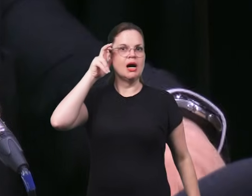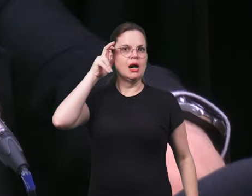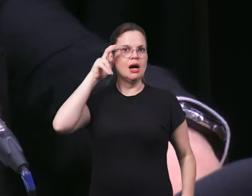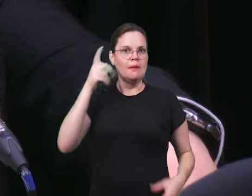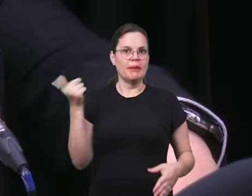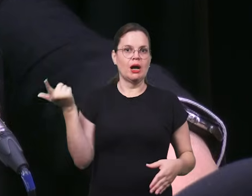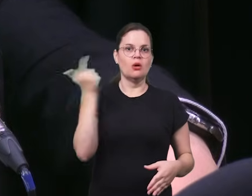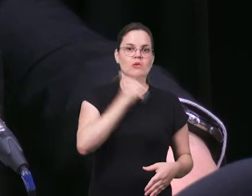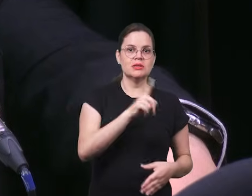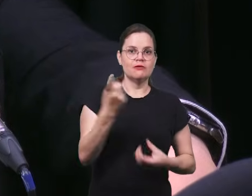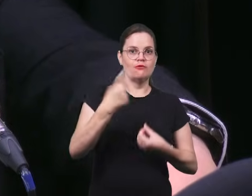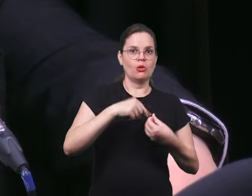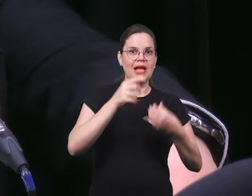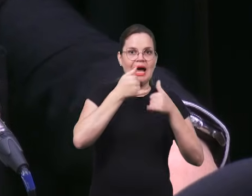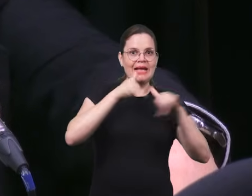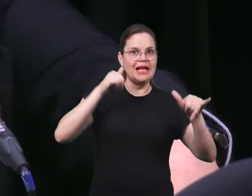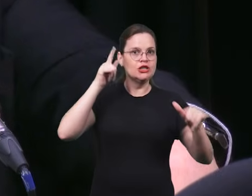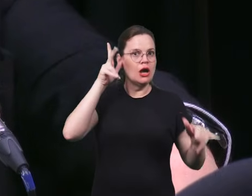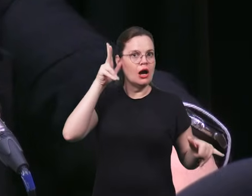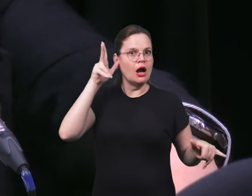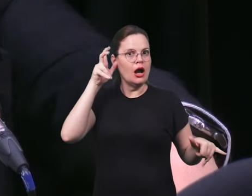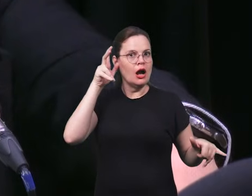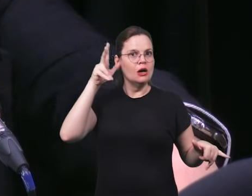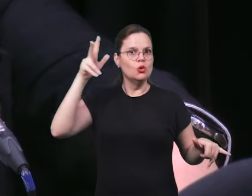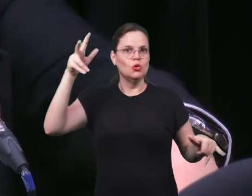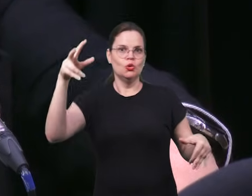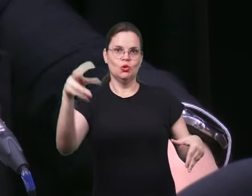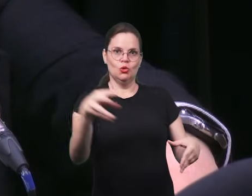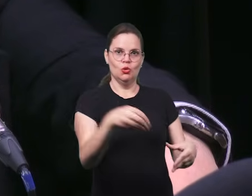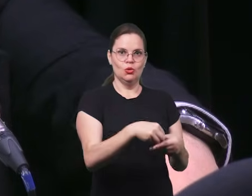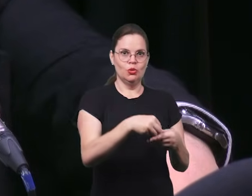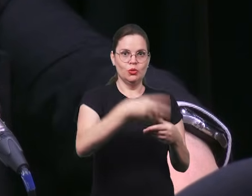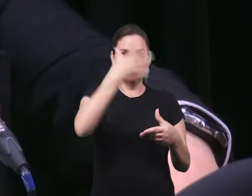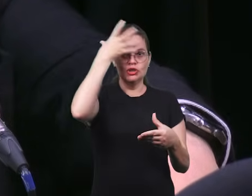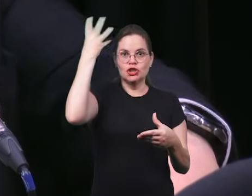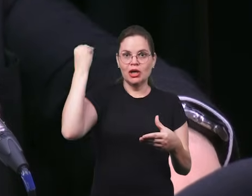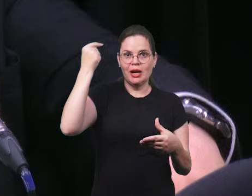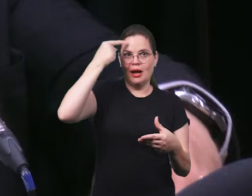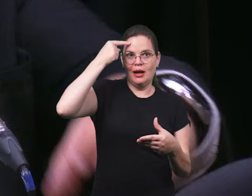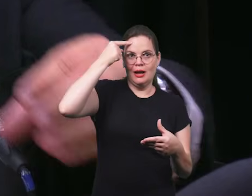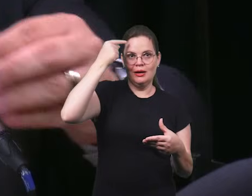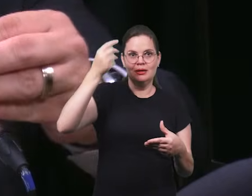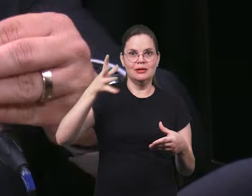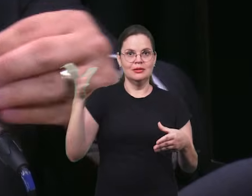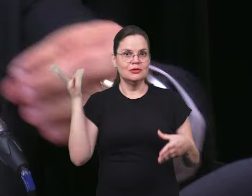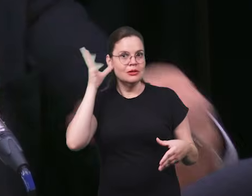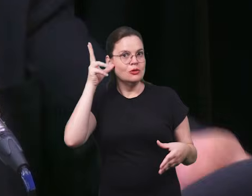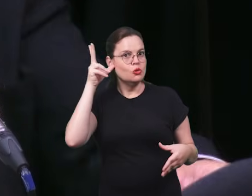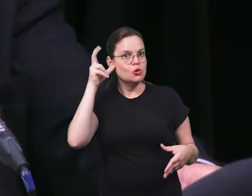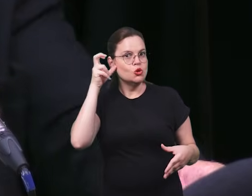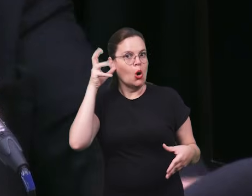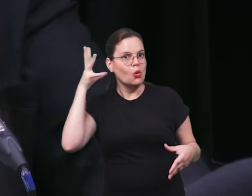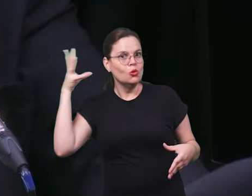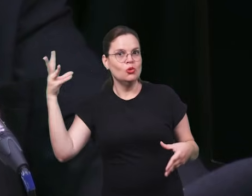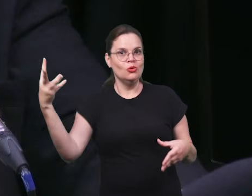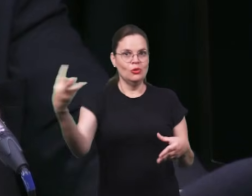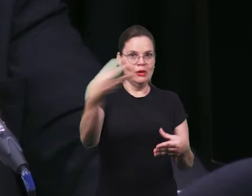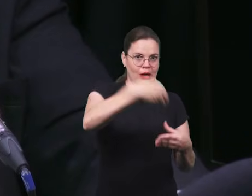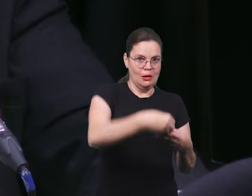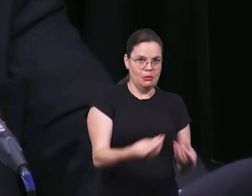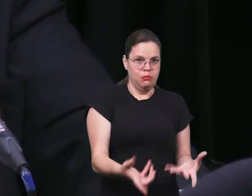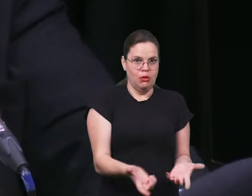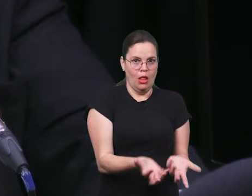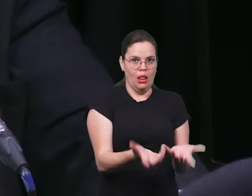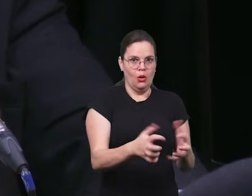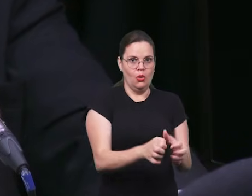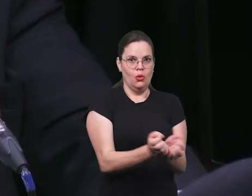eu retroceder com essa entropia, eu tenho que retroceder com esse som, eu tenho que tirar esse som da minha mente e voltar com ele para cá. Imagina isso. Não